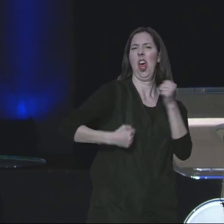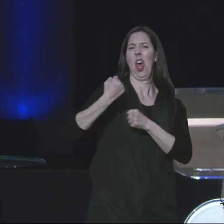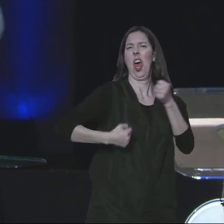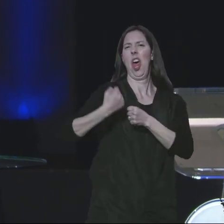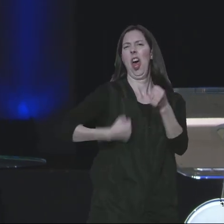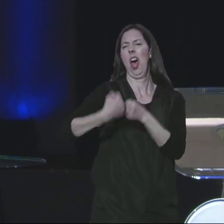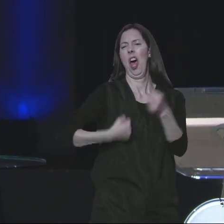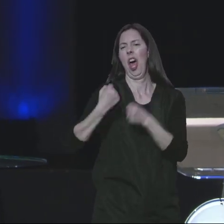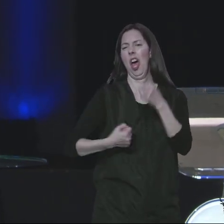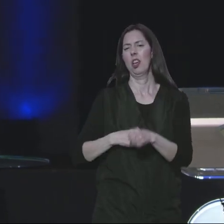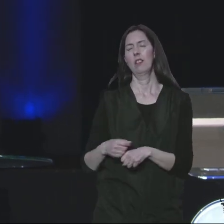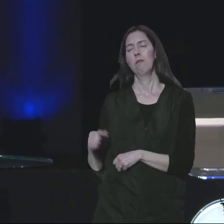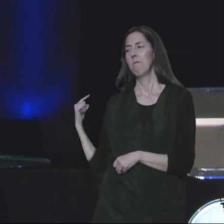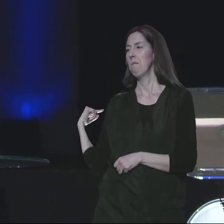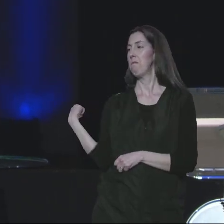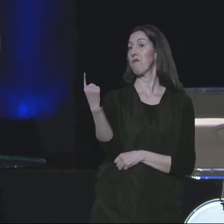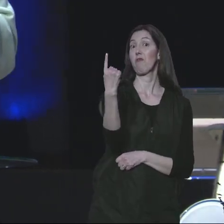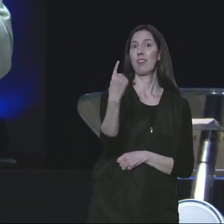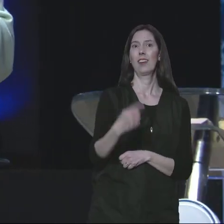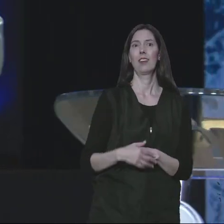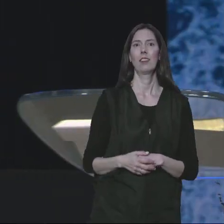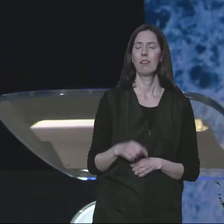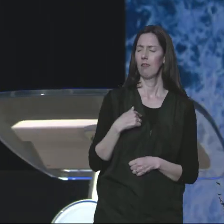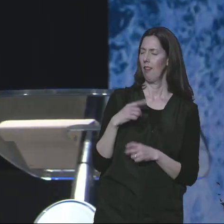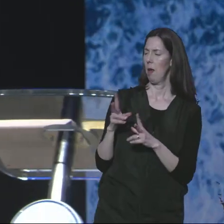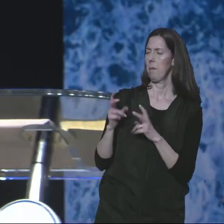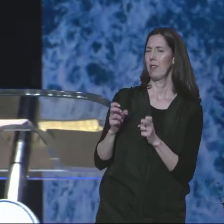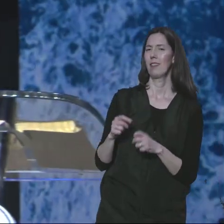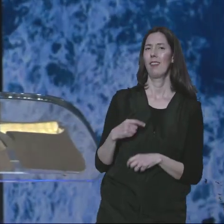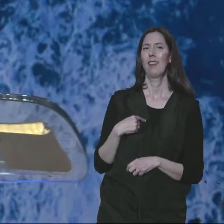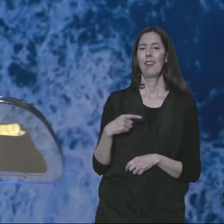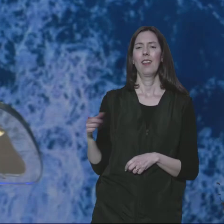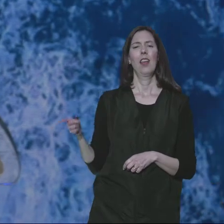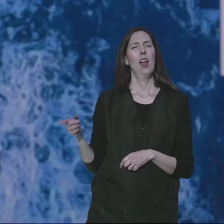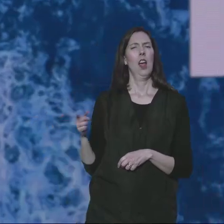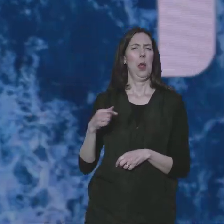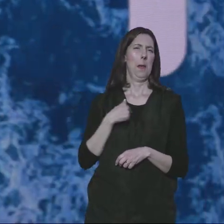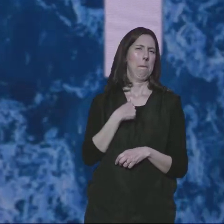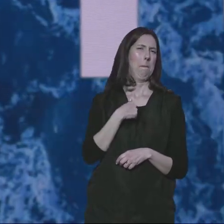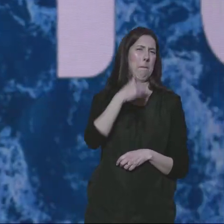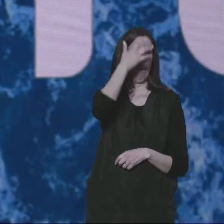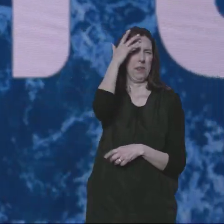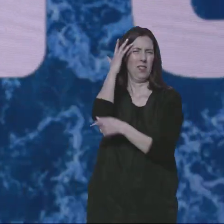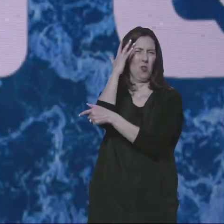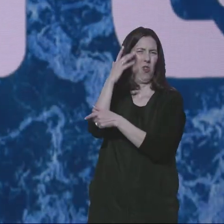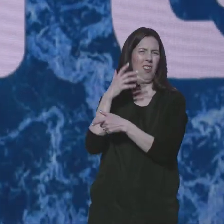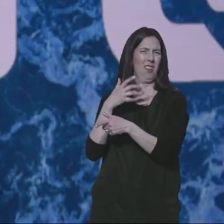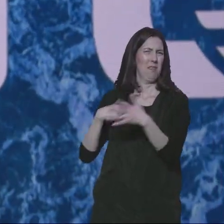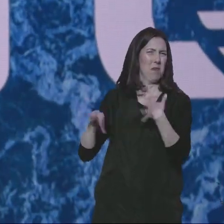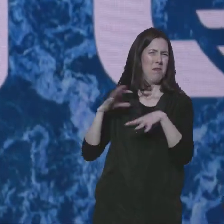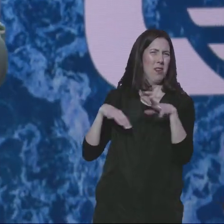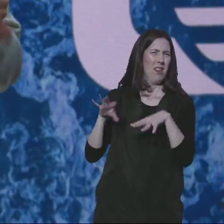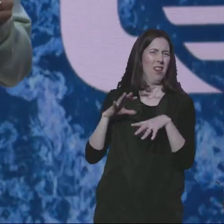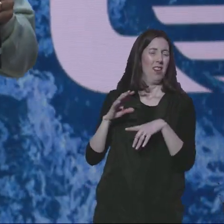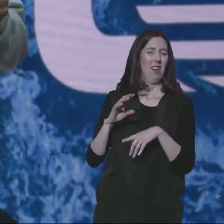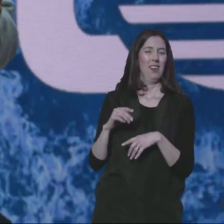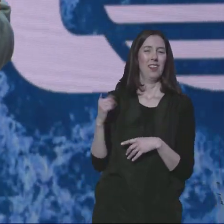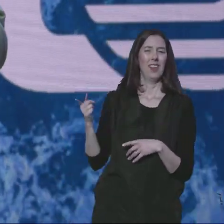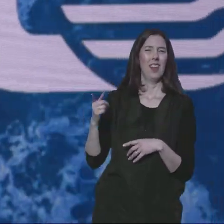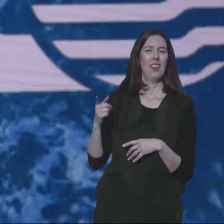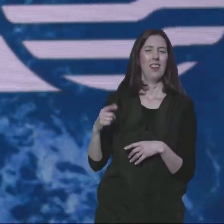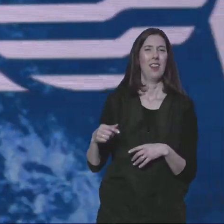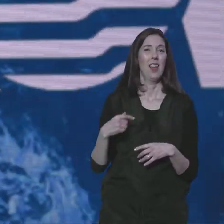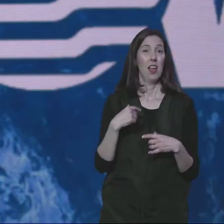nem um tufão, assim, e eu percebia que a pessoa não era preparada para aquilo. Como que eu percebia? Dá para ver só